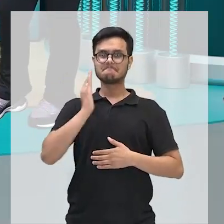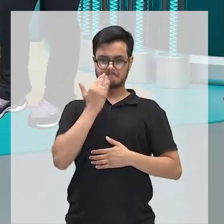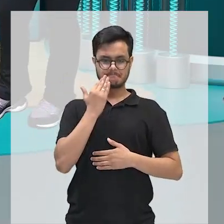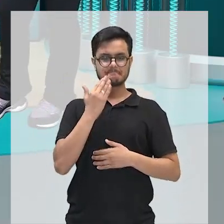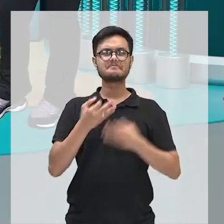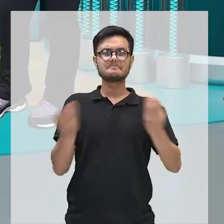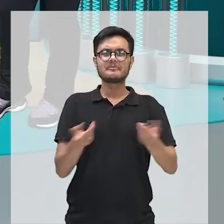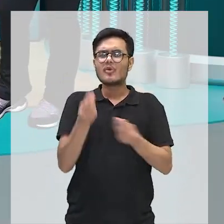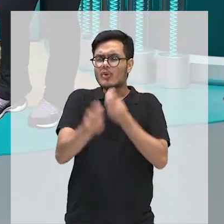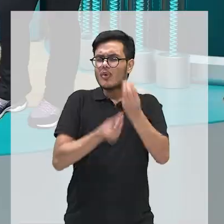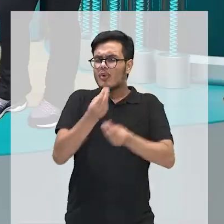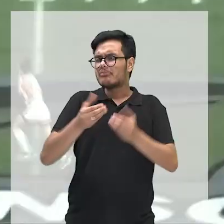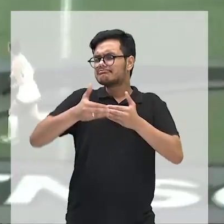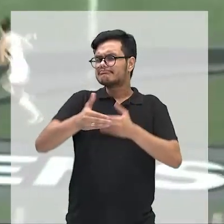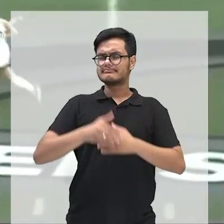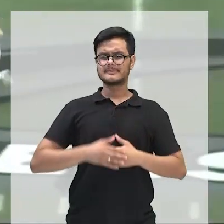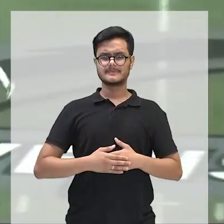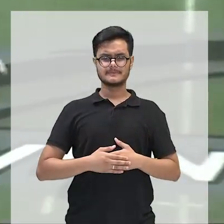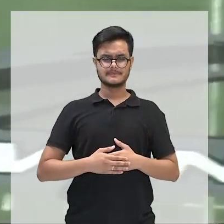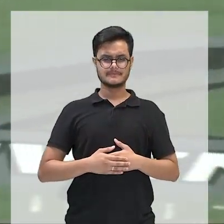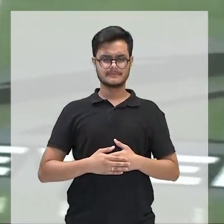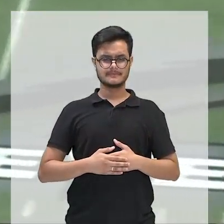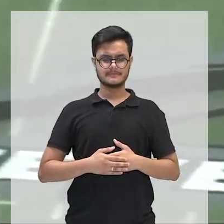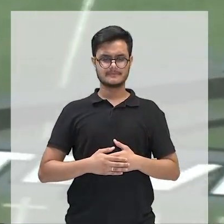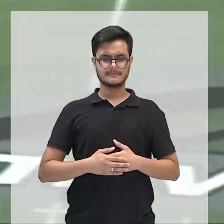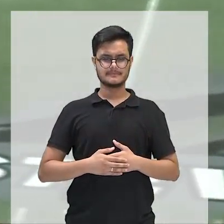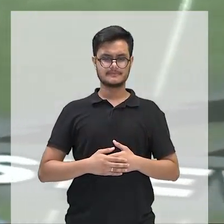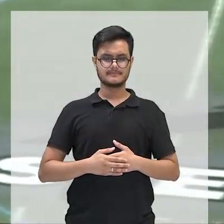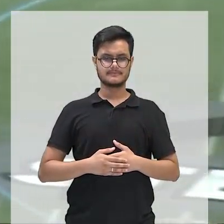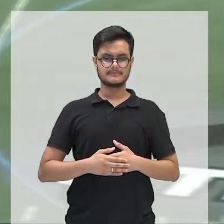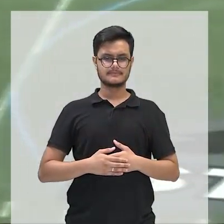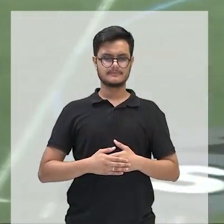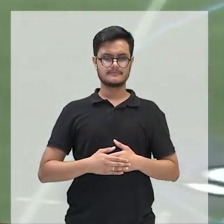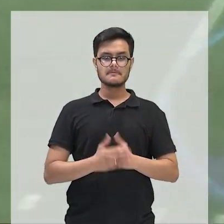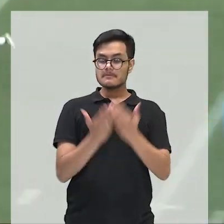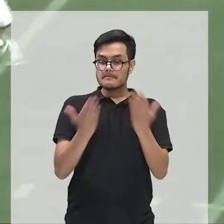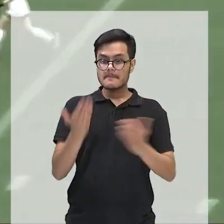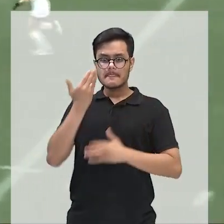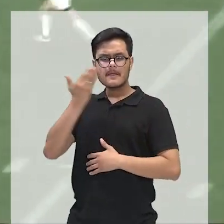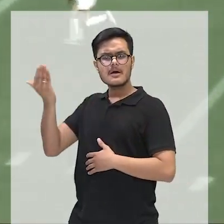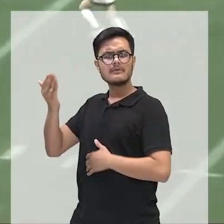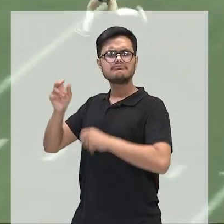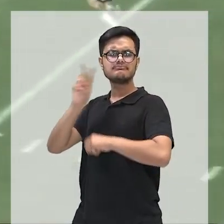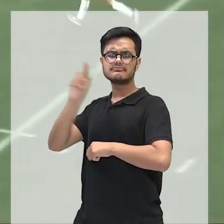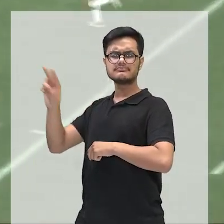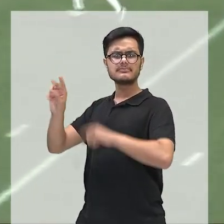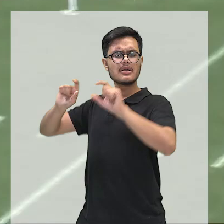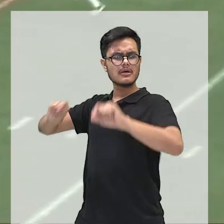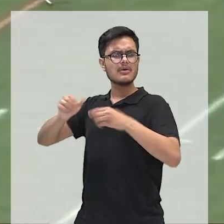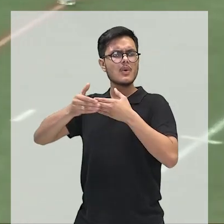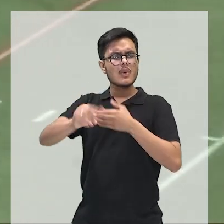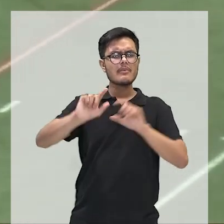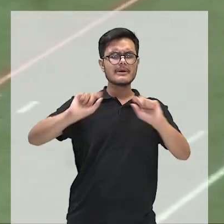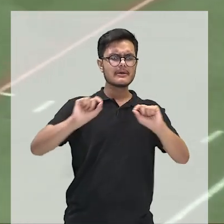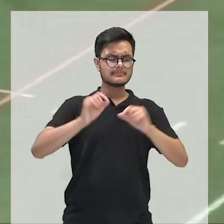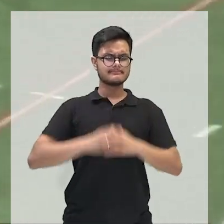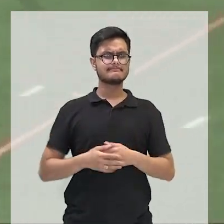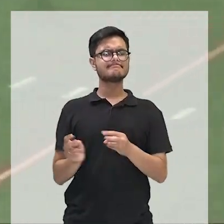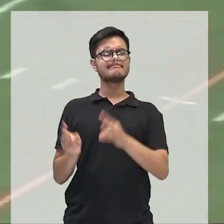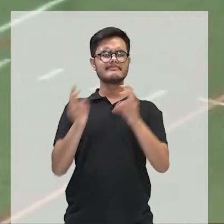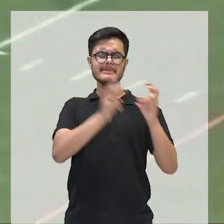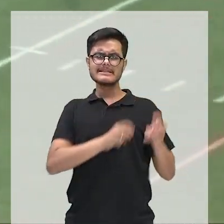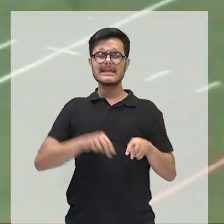é a dinâmica. Observem. Muito bem, então nesse trecho de vídeo já comecem a observar todos